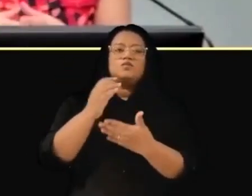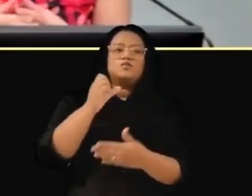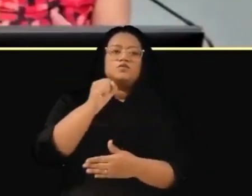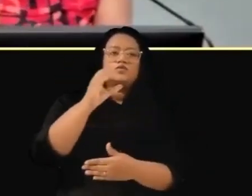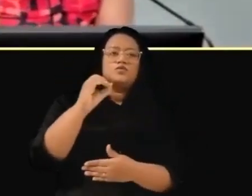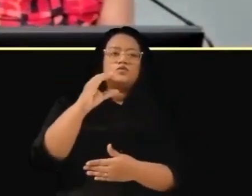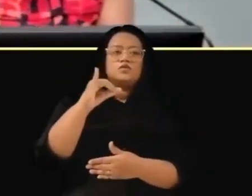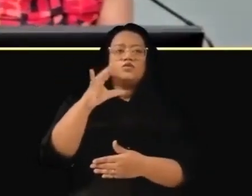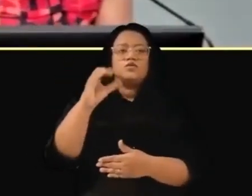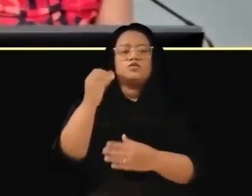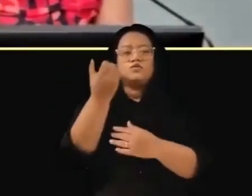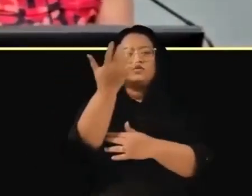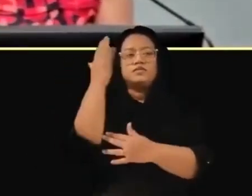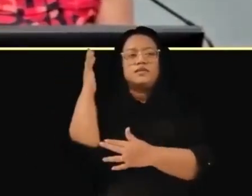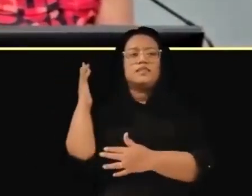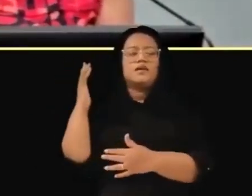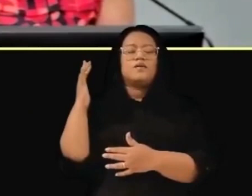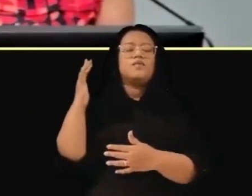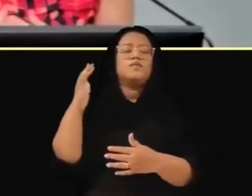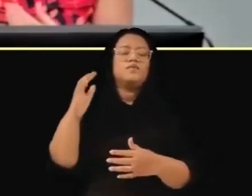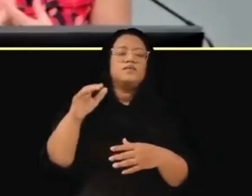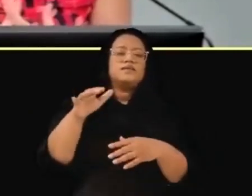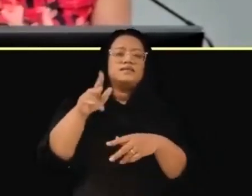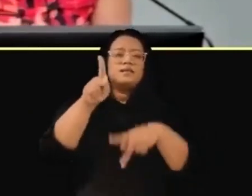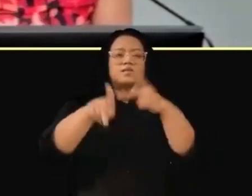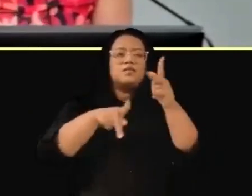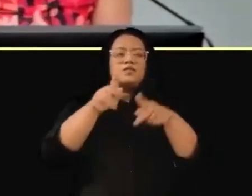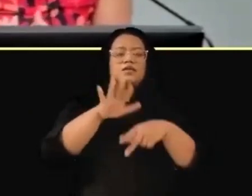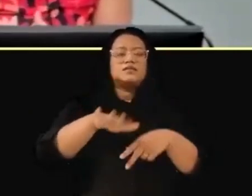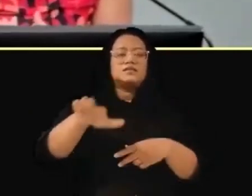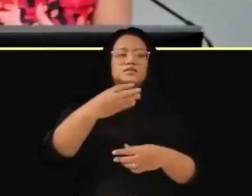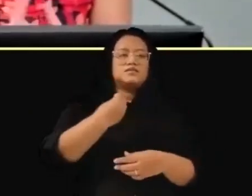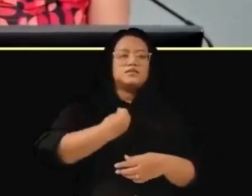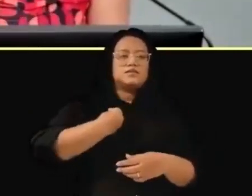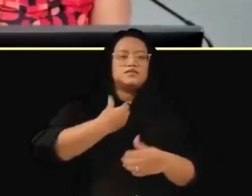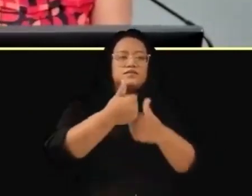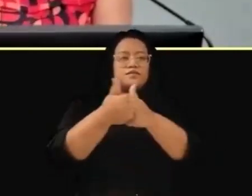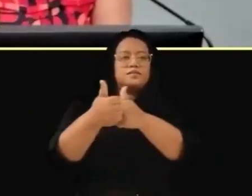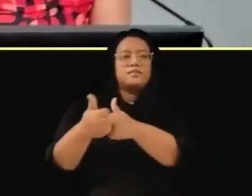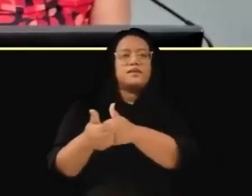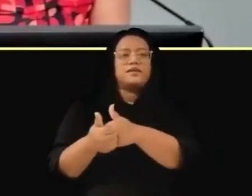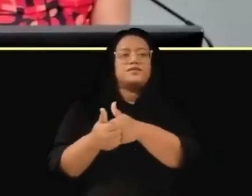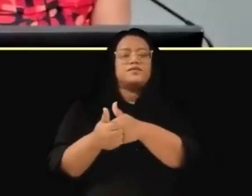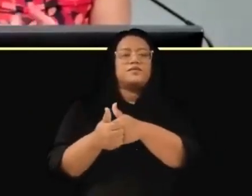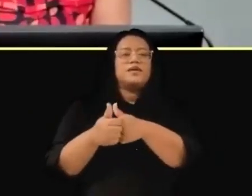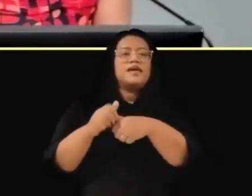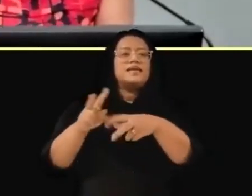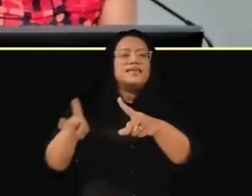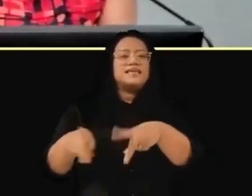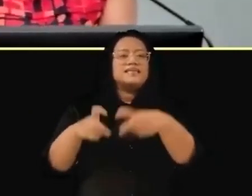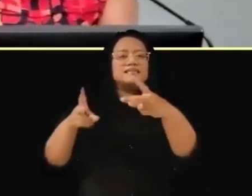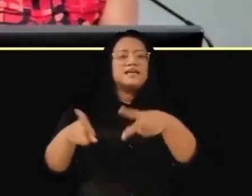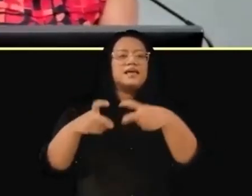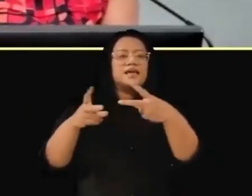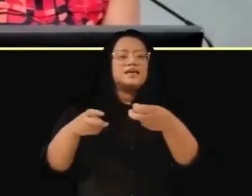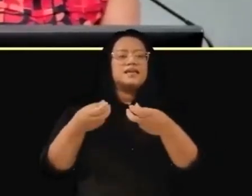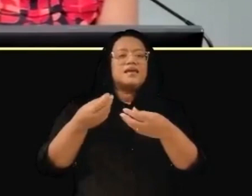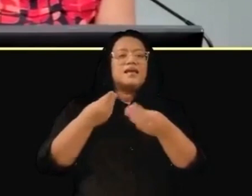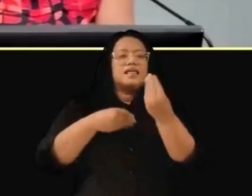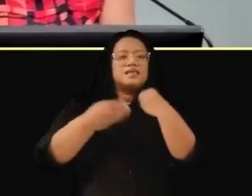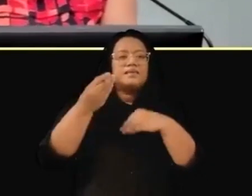dizer, da população que vivia ali e que extraía o seu sustento dali, a